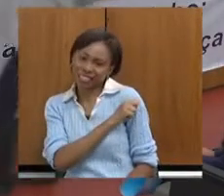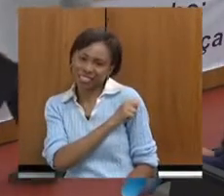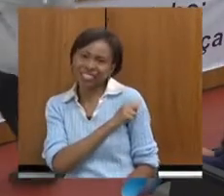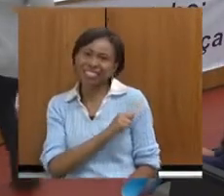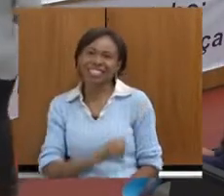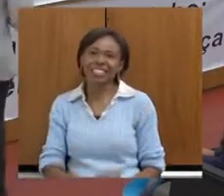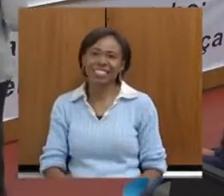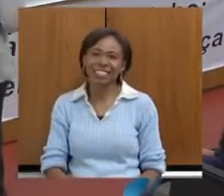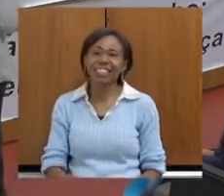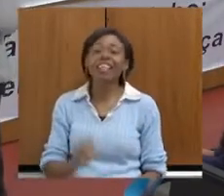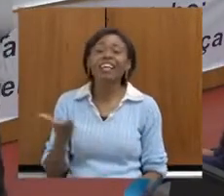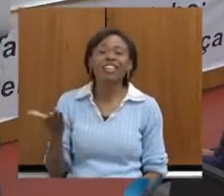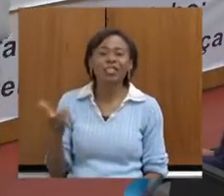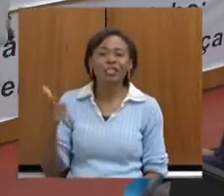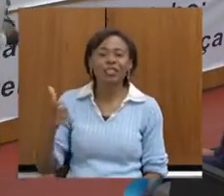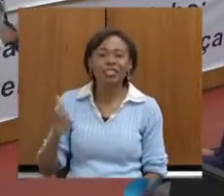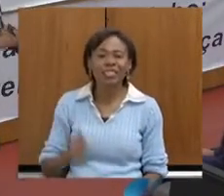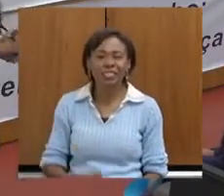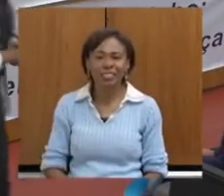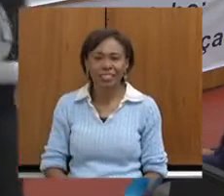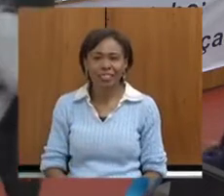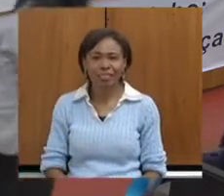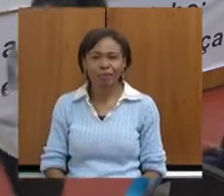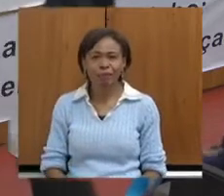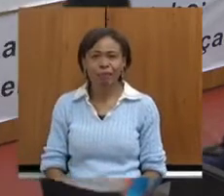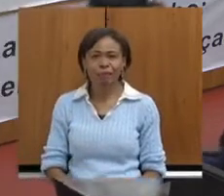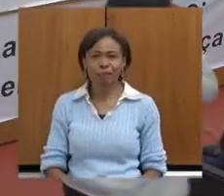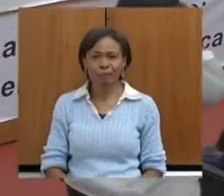ambientalista Cadê Adriane a